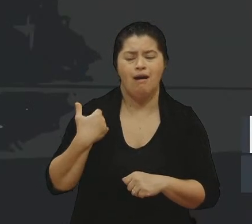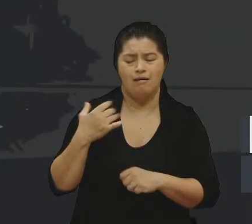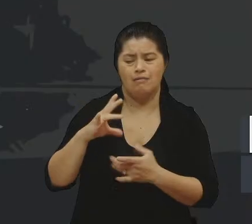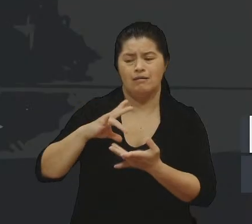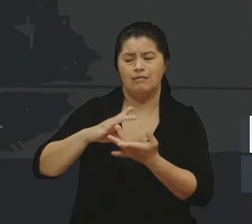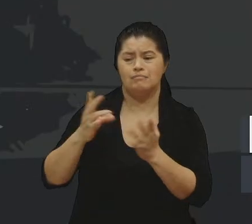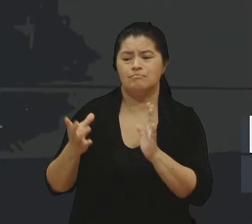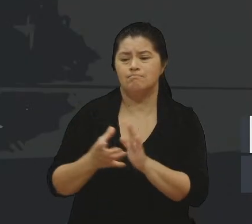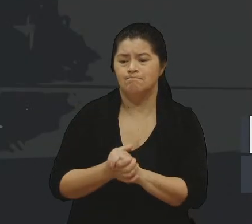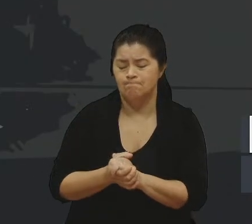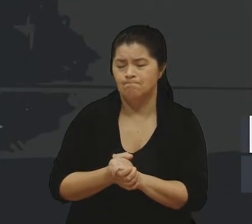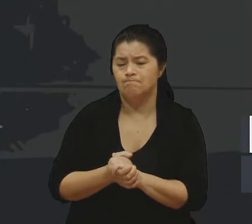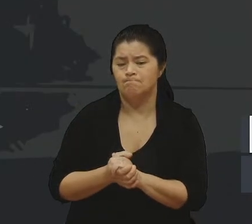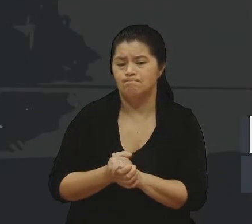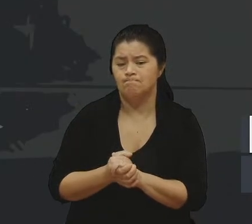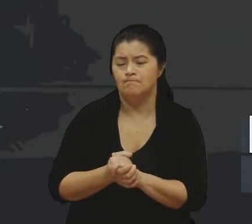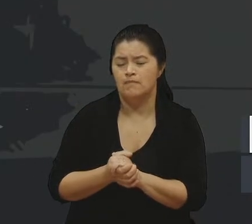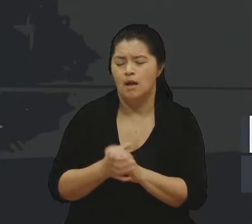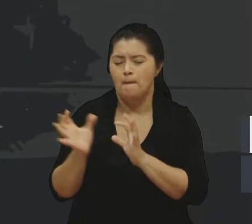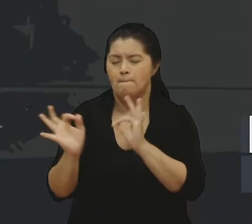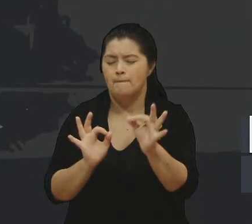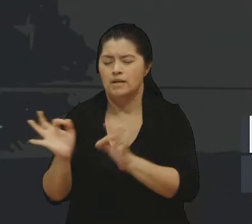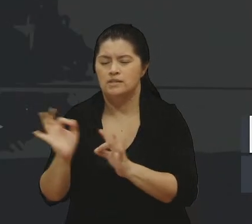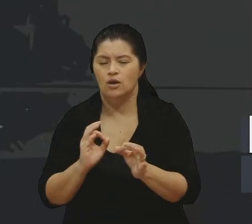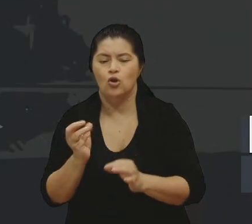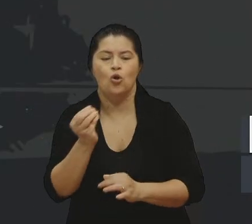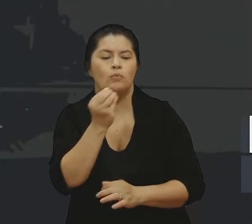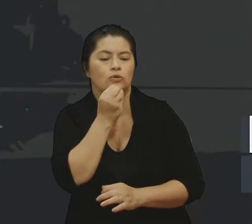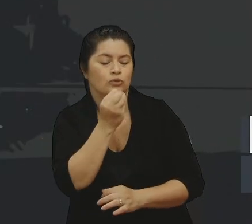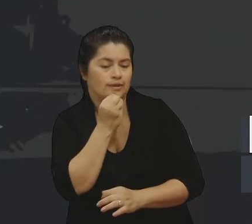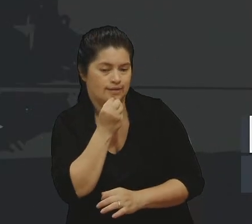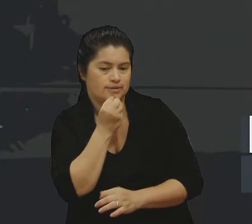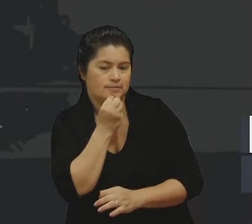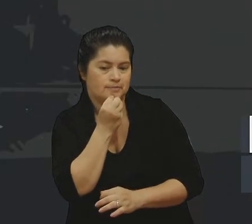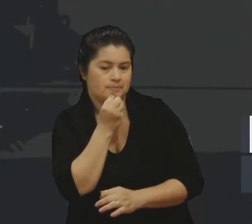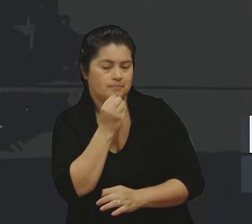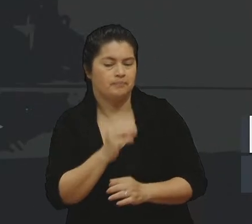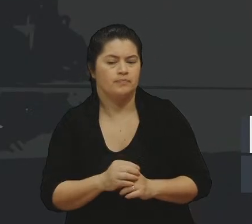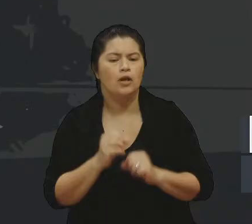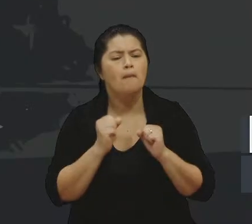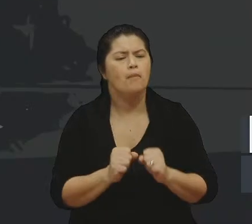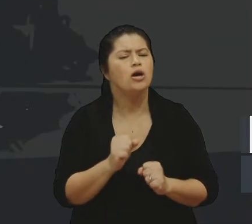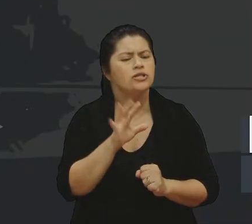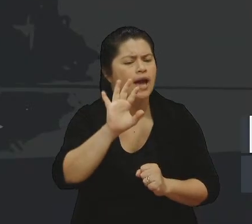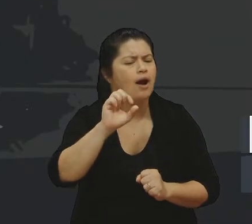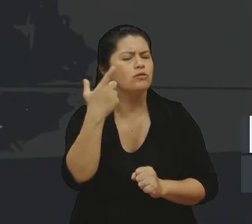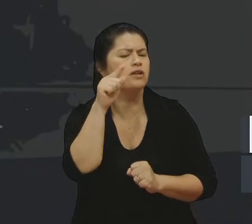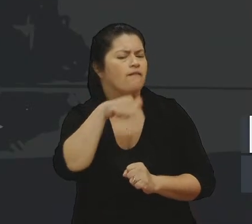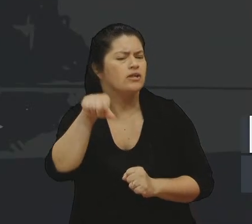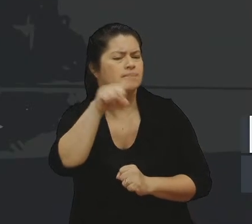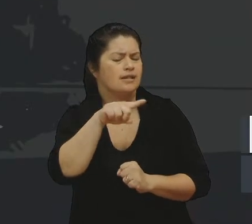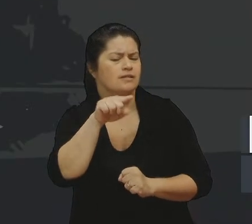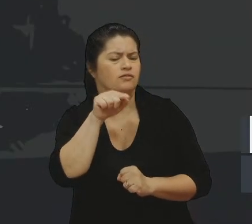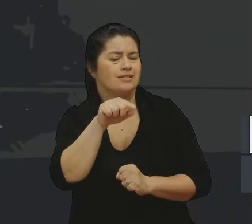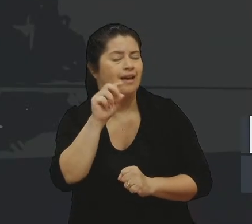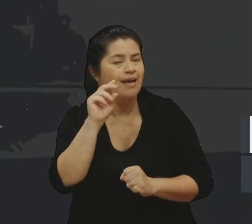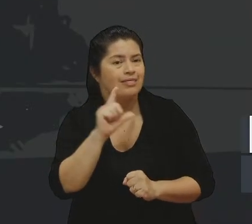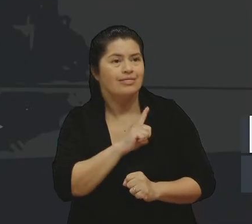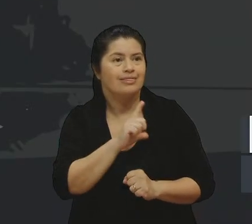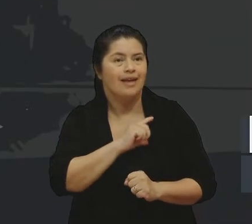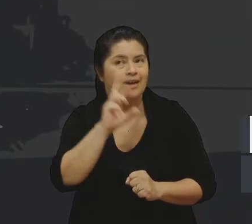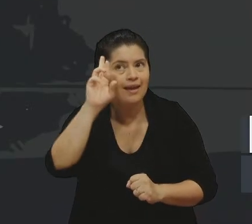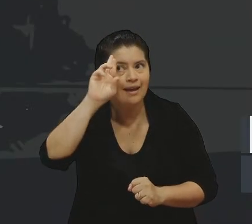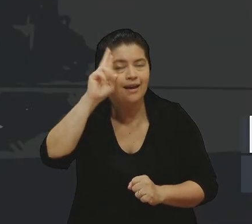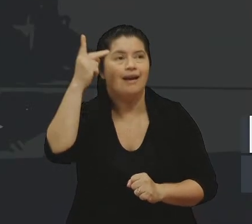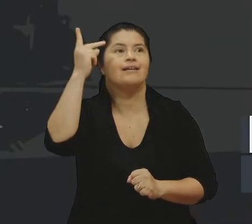Preparação e oportunidade. Muitos de vocês, pode acontecer com vocês, de vocês terem uma grande ideia no segmento que